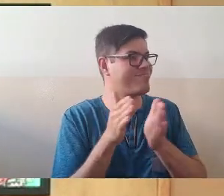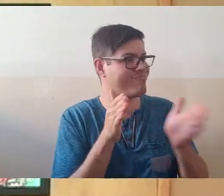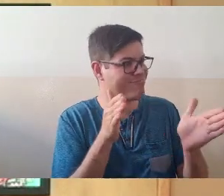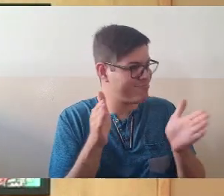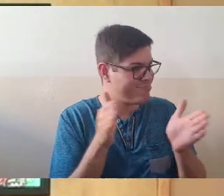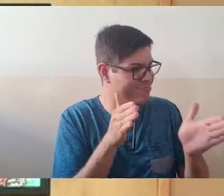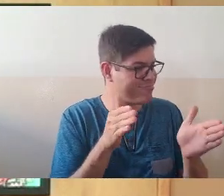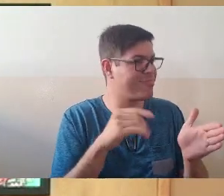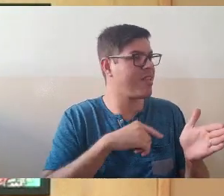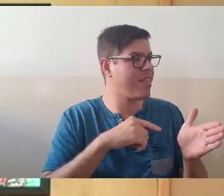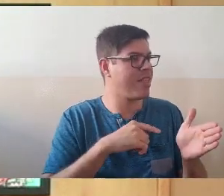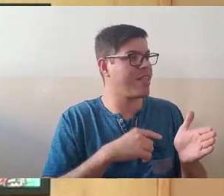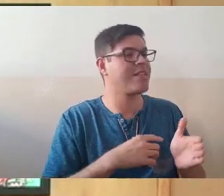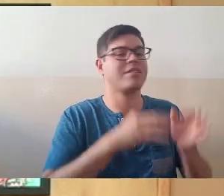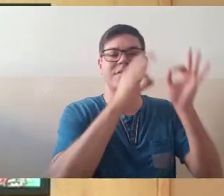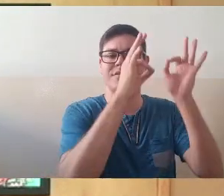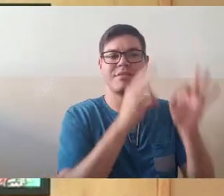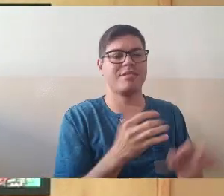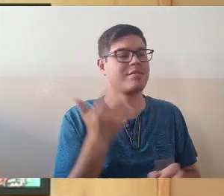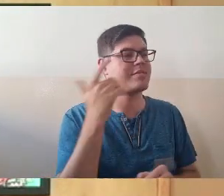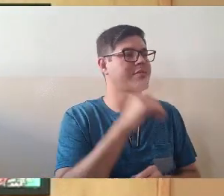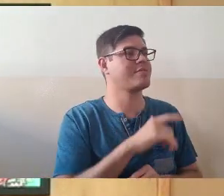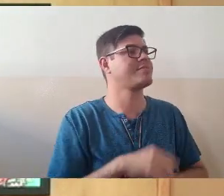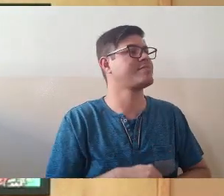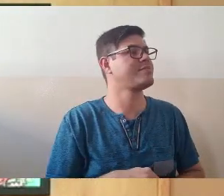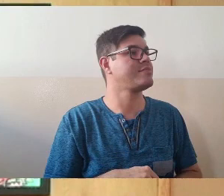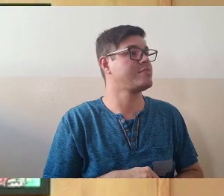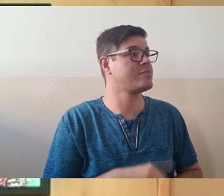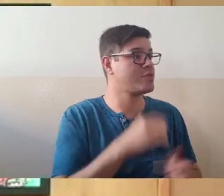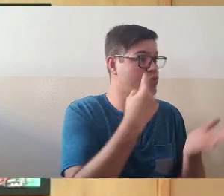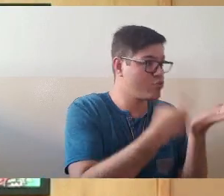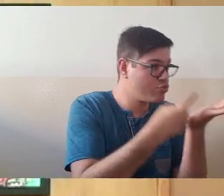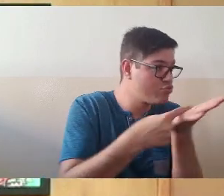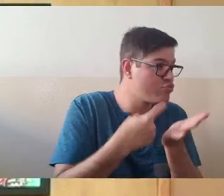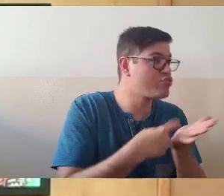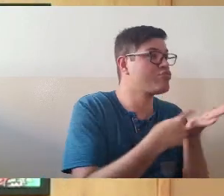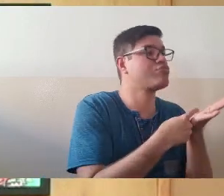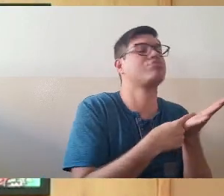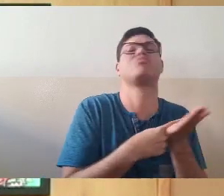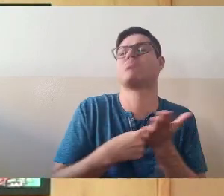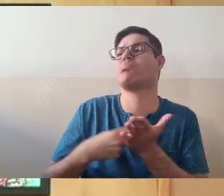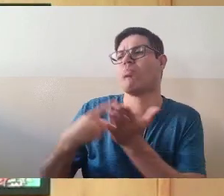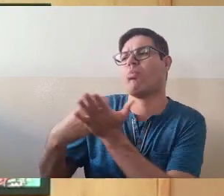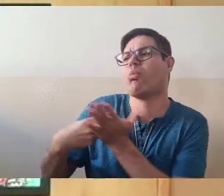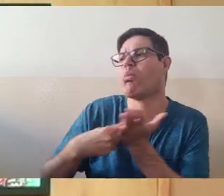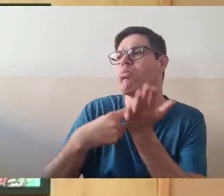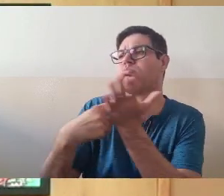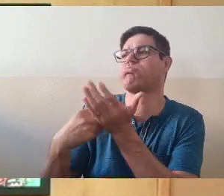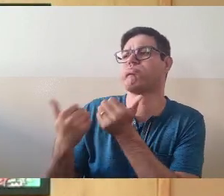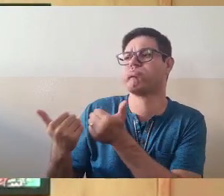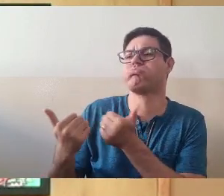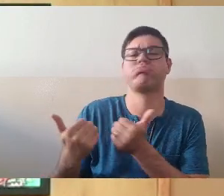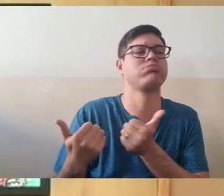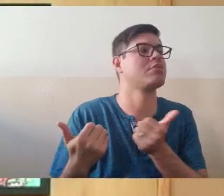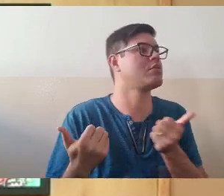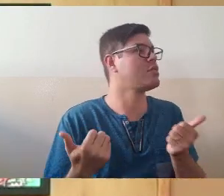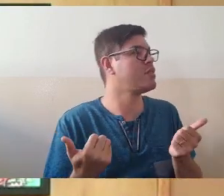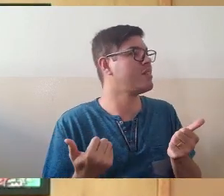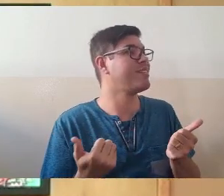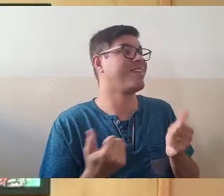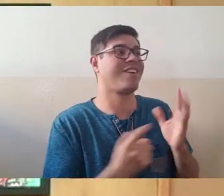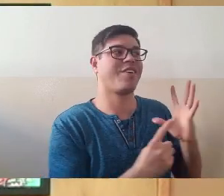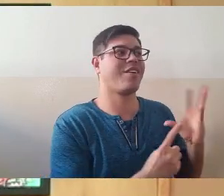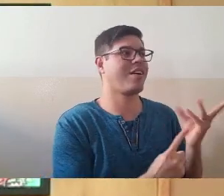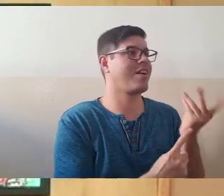vocês. Topam fazer assim, assim, assado? Olharam para mim e falaram, esse cara é louco. Topamos. Ué, você tá com o artista que é da